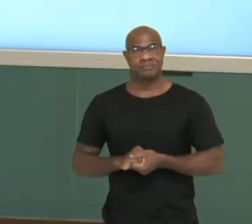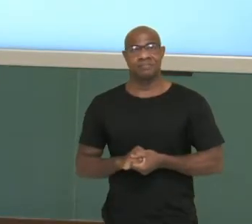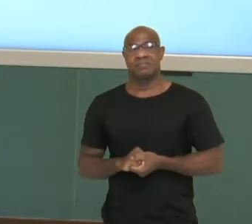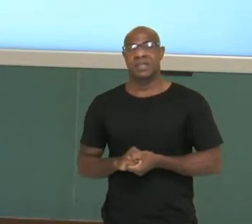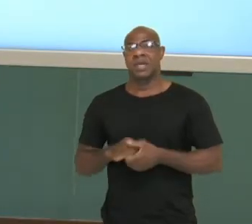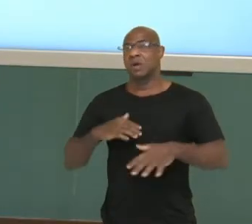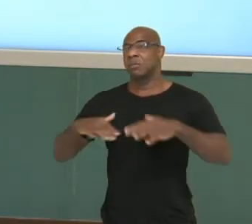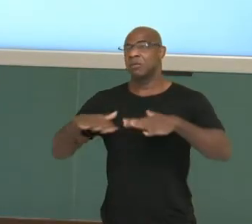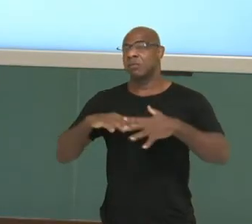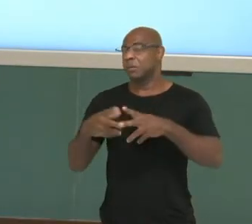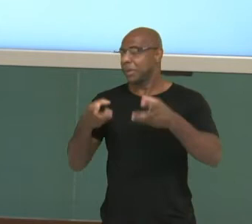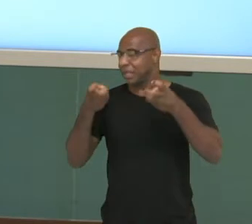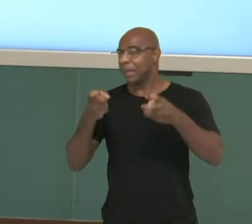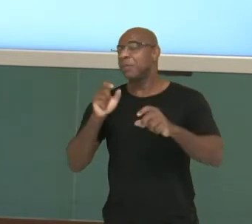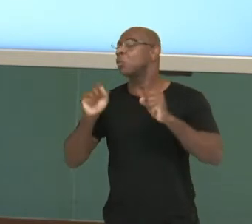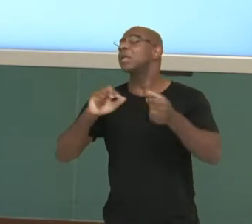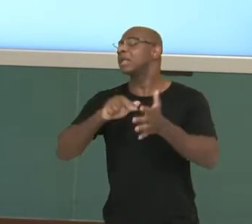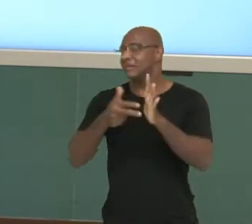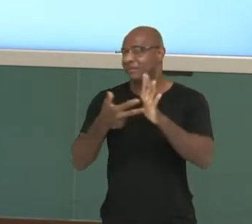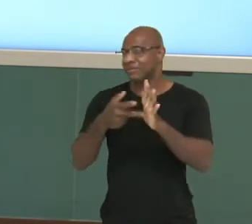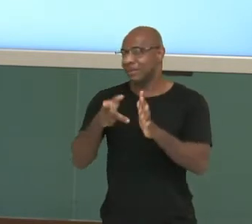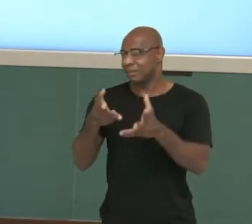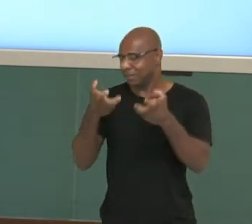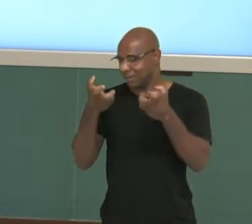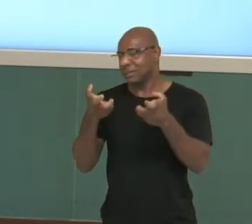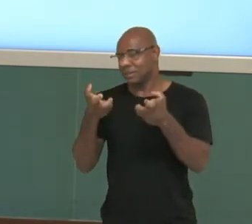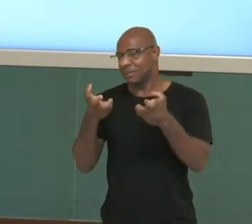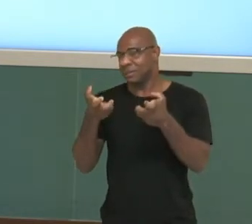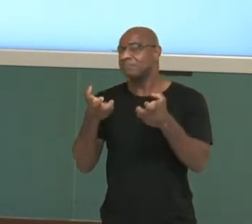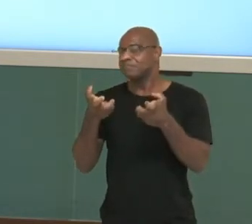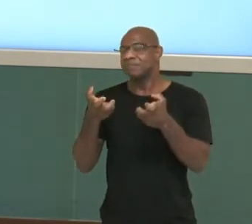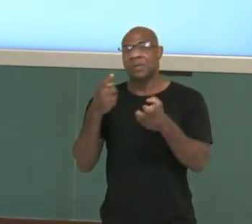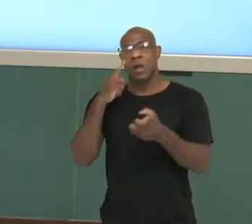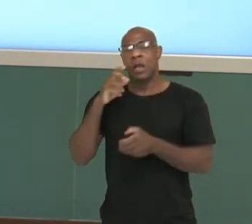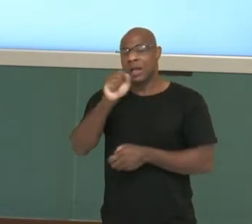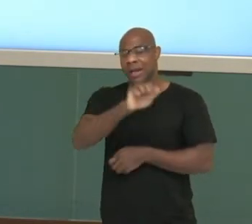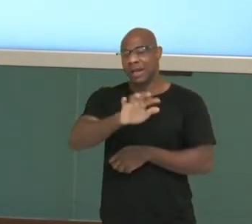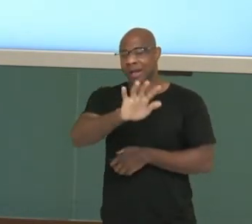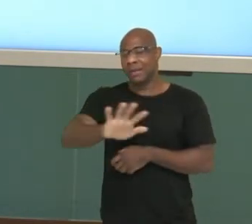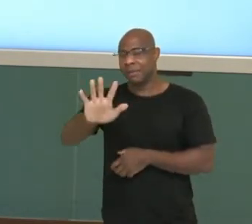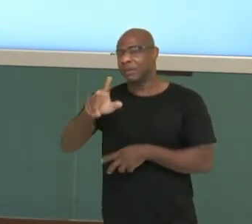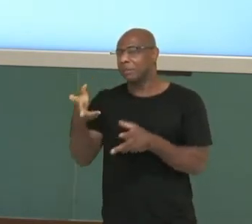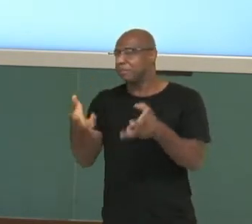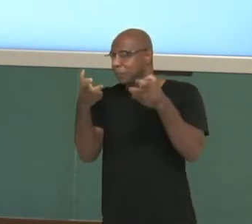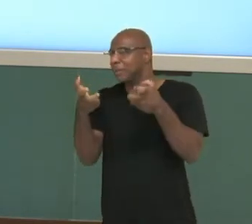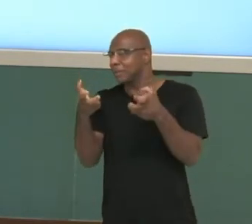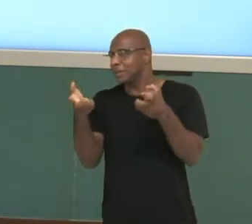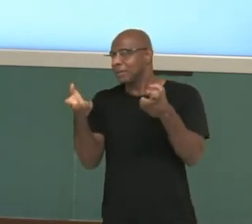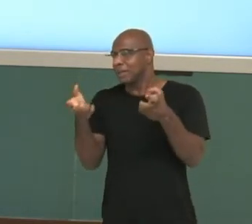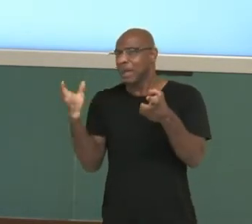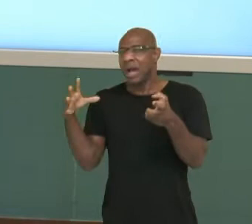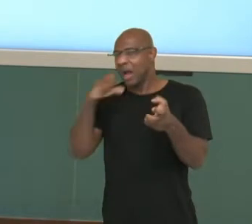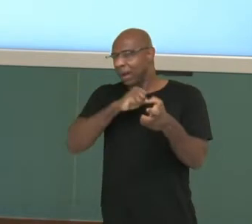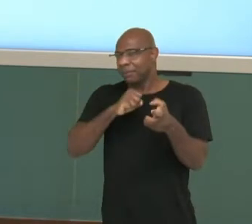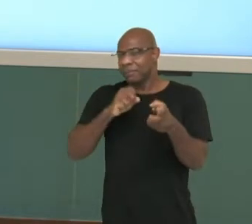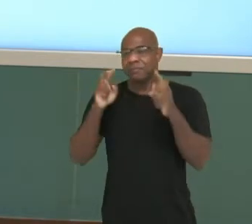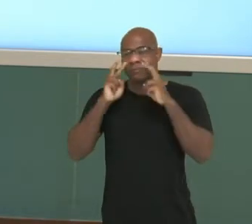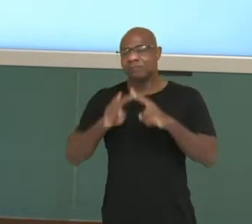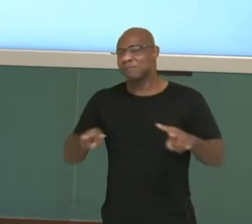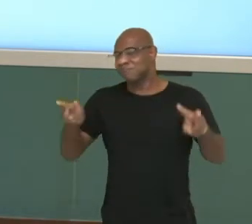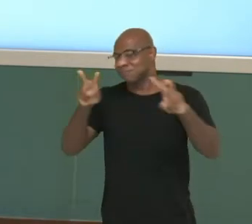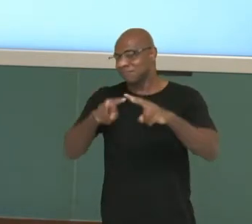Se a gente olha uma imagem dessa, nós já nos remete a uma informação